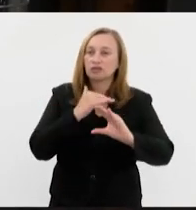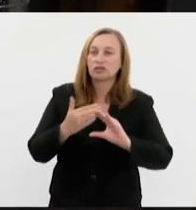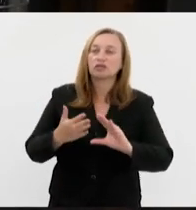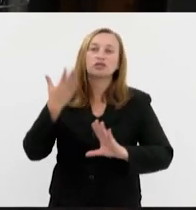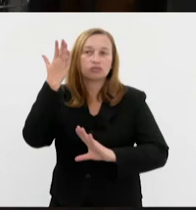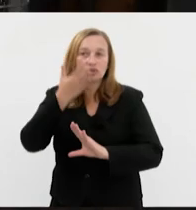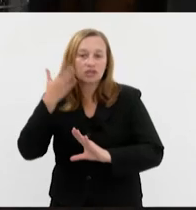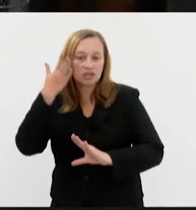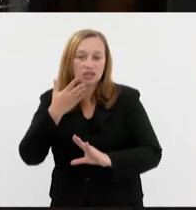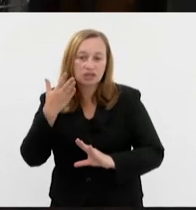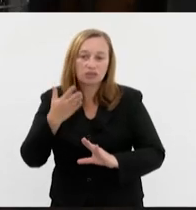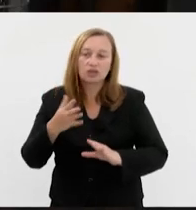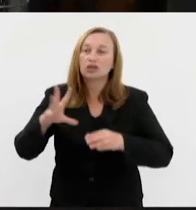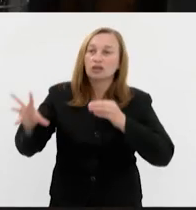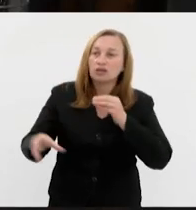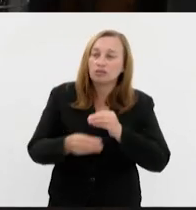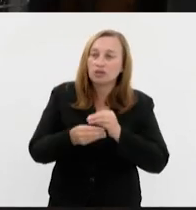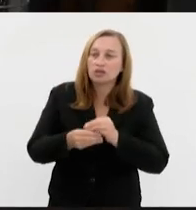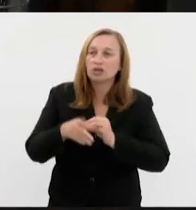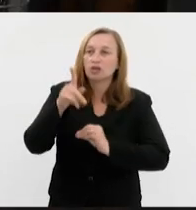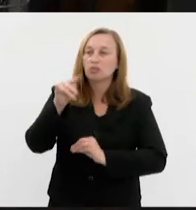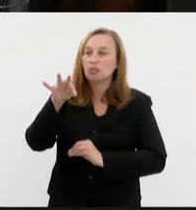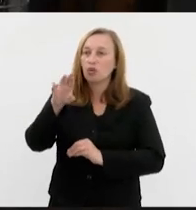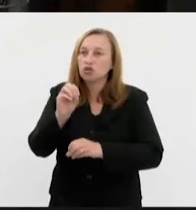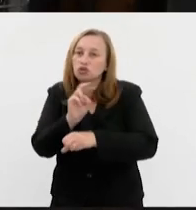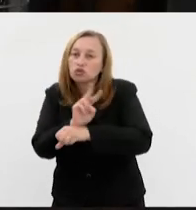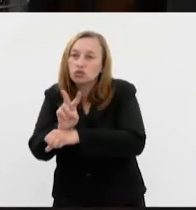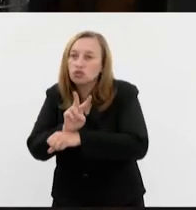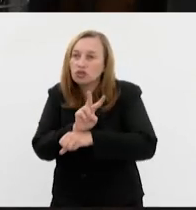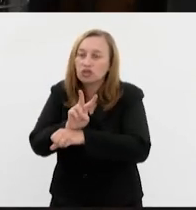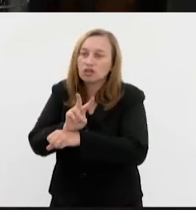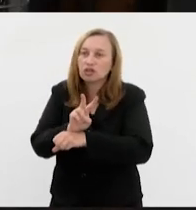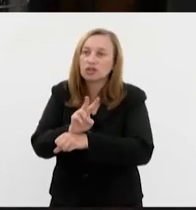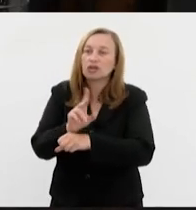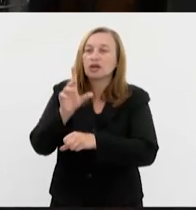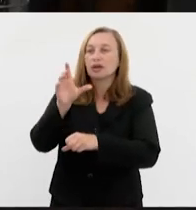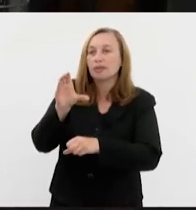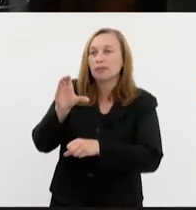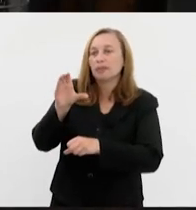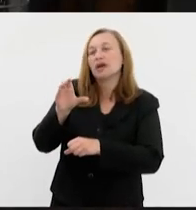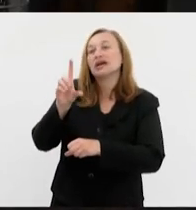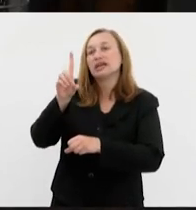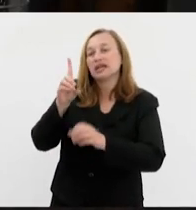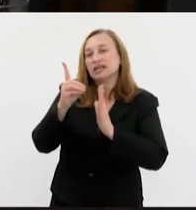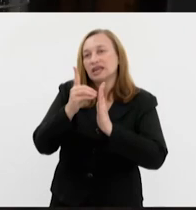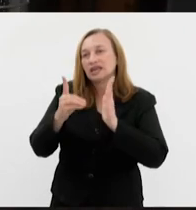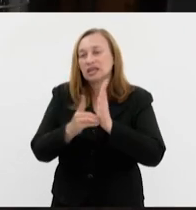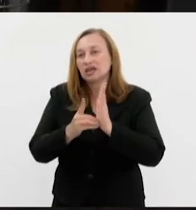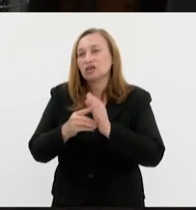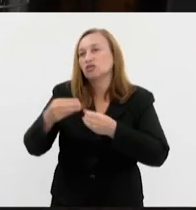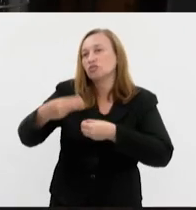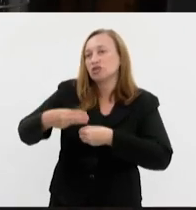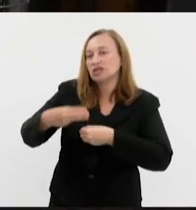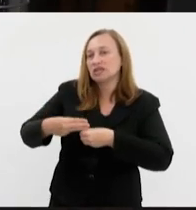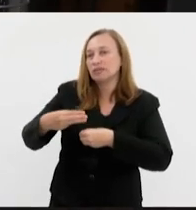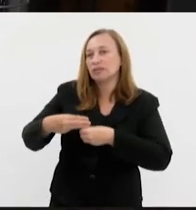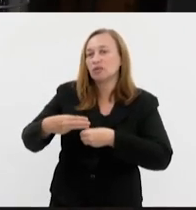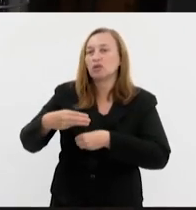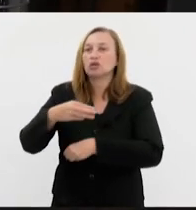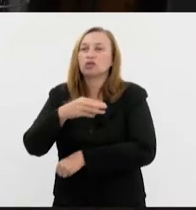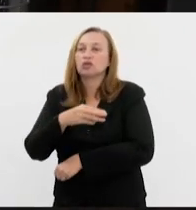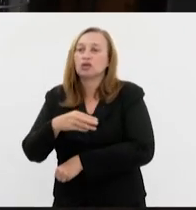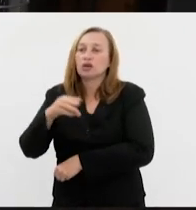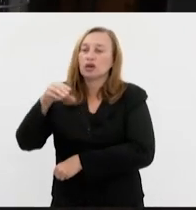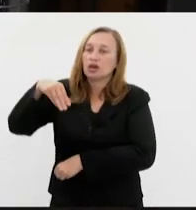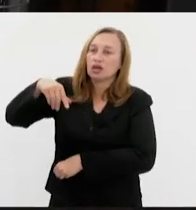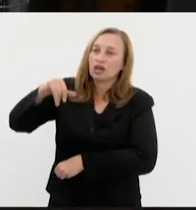mensagem dispondo sobre a implantação de um posto de vistoria e emplacamento do DETRAN no município de Guaba Grande, Rio de Janeiro. Pareceres das comissões